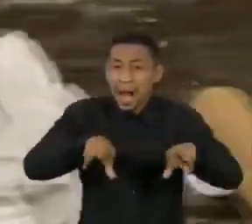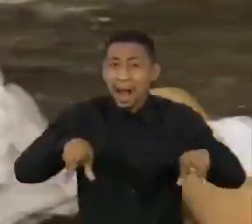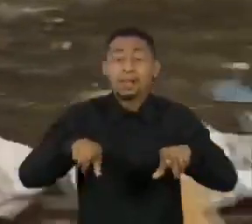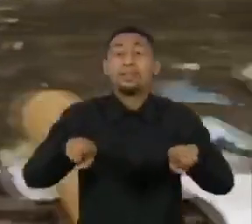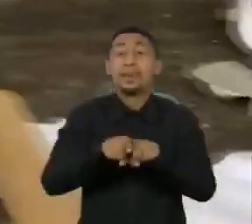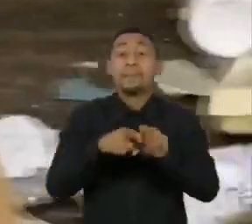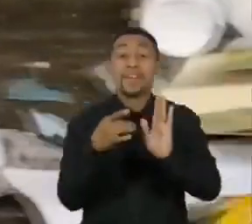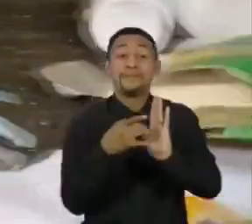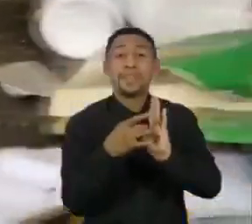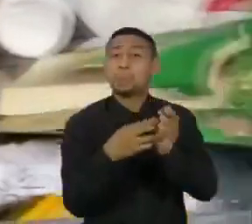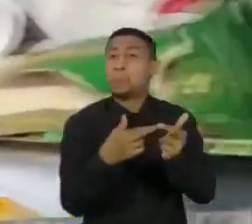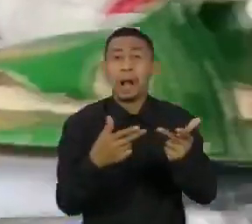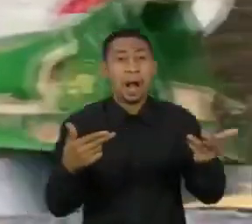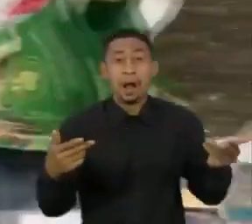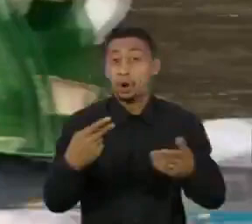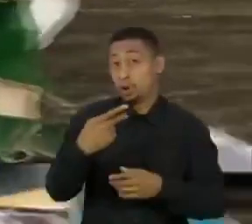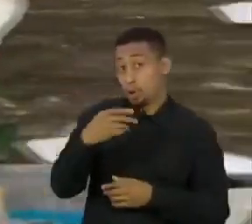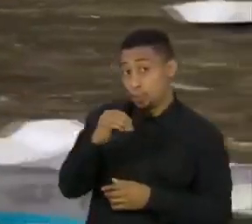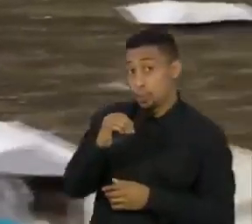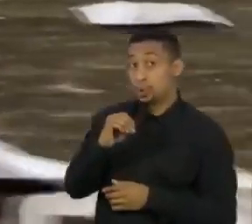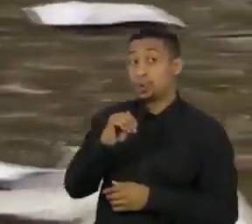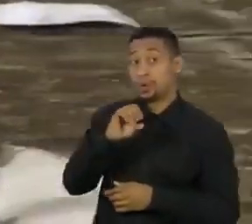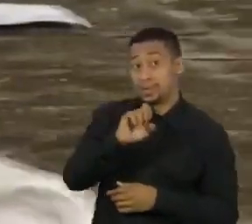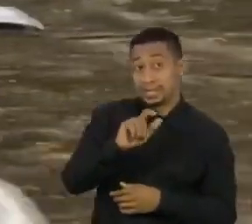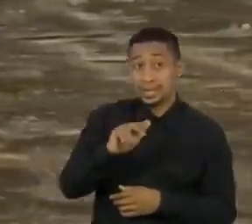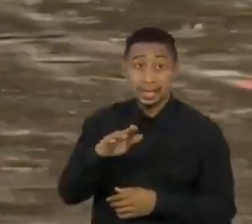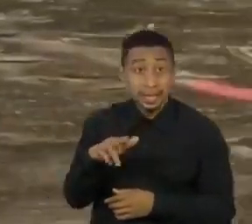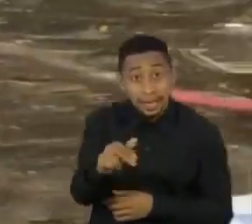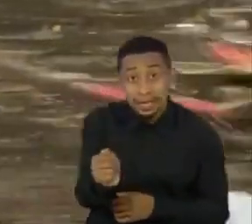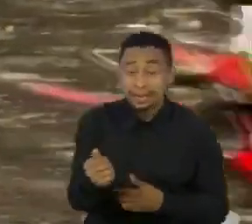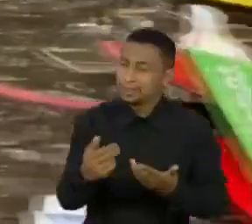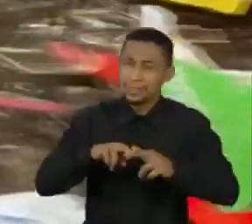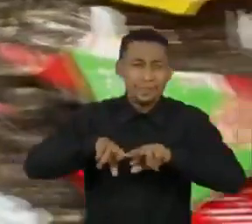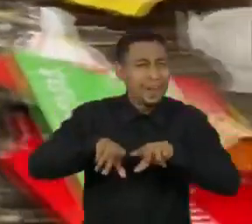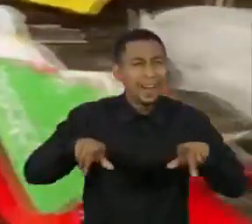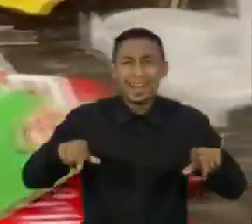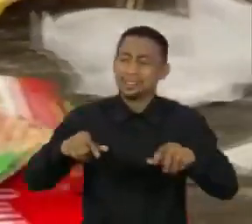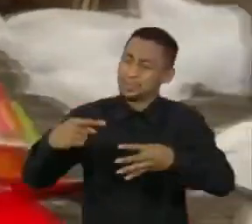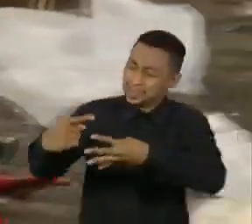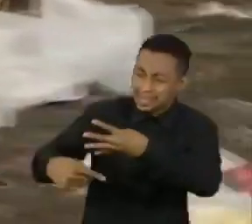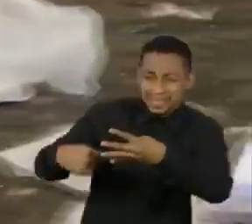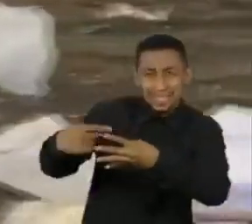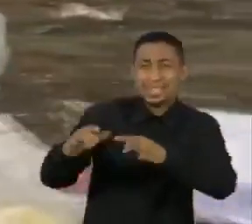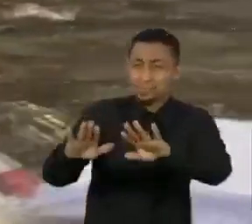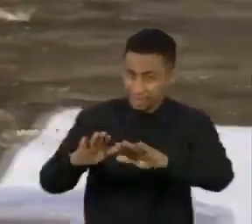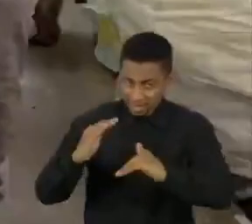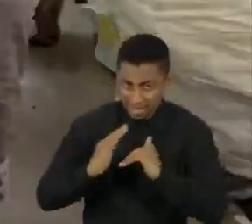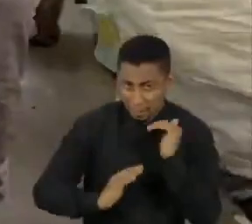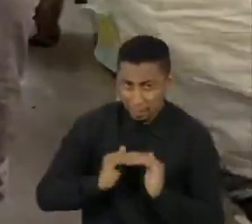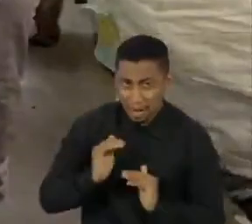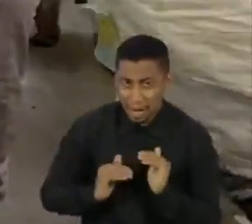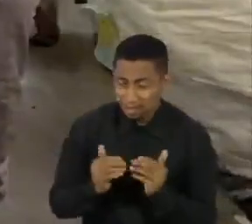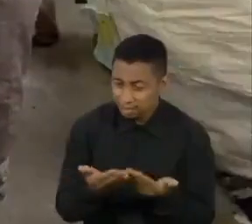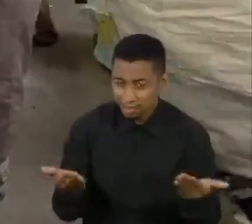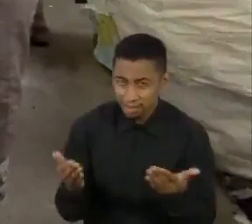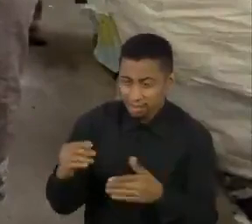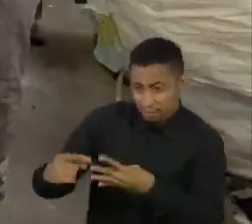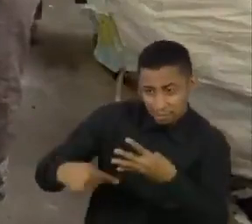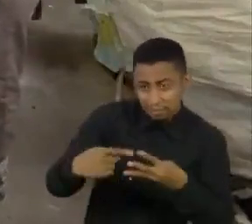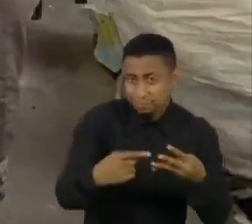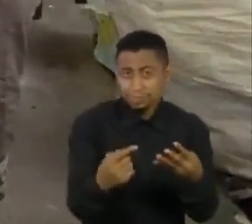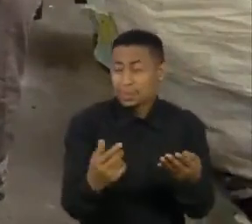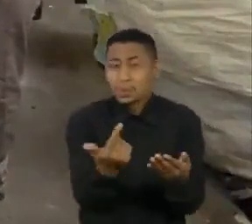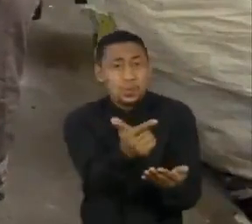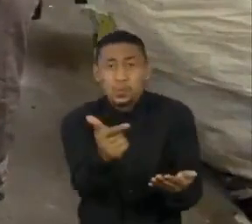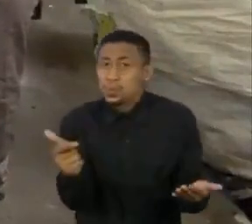exemplo porcelana enfim existe uma série de resíduos dicas recicláveis mas que na prática não existe uma